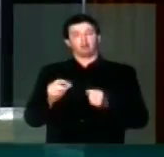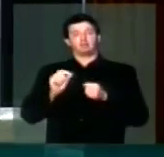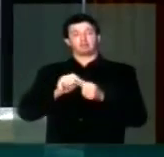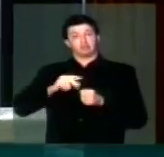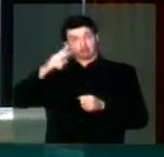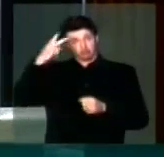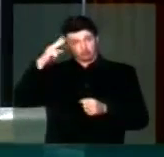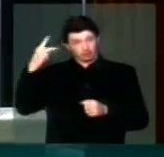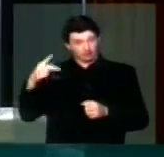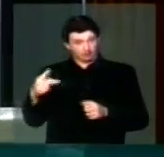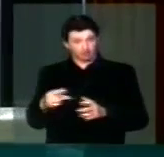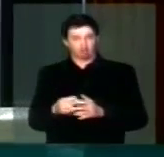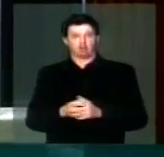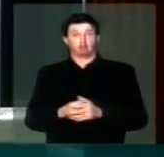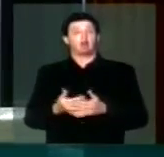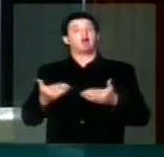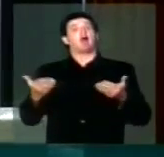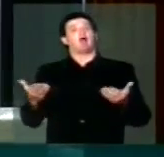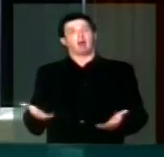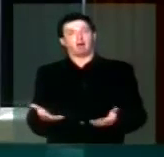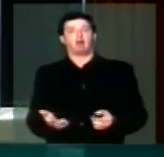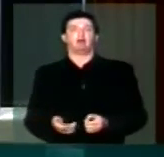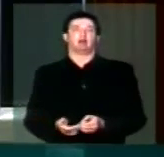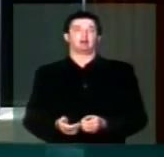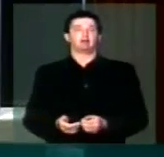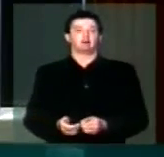suas histórias e, desta forma,